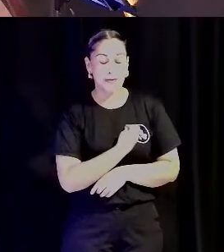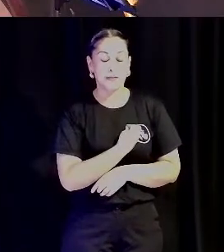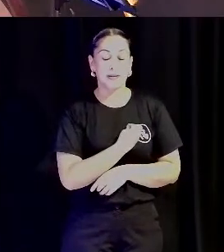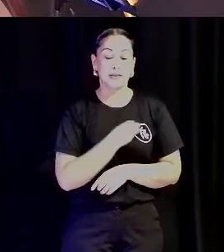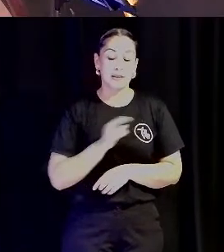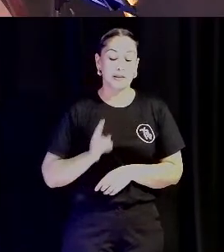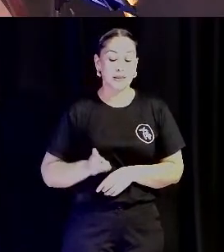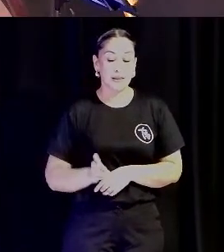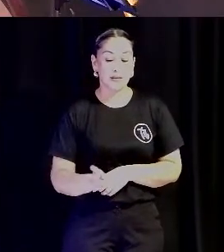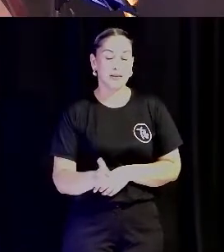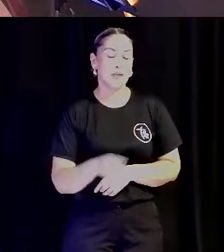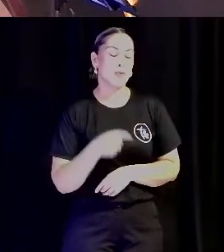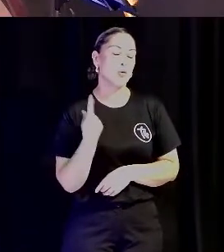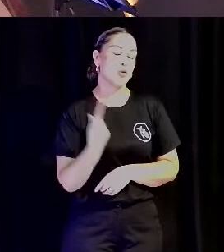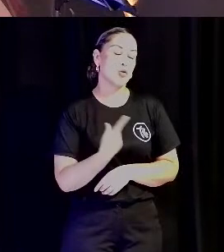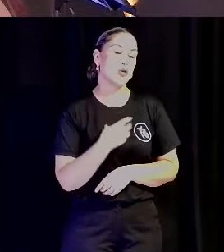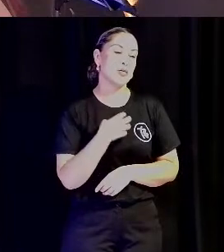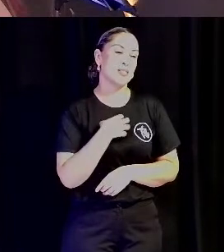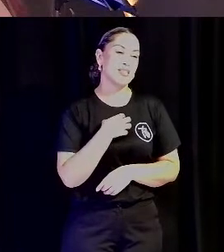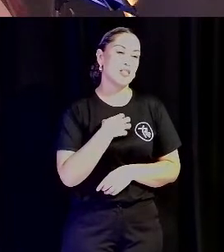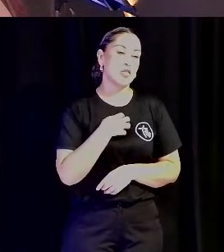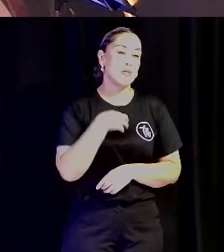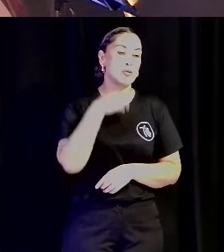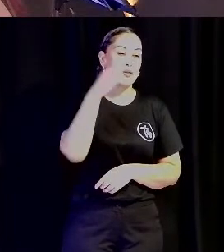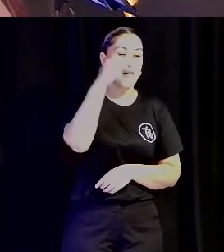estamos insatisfeitos.